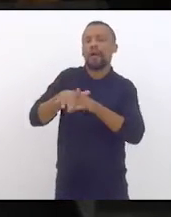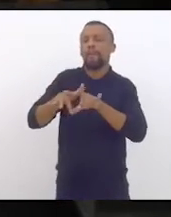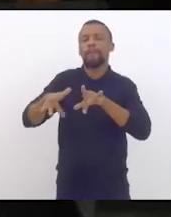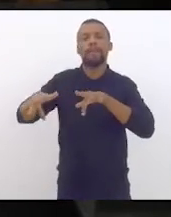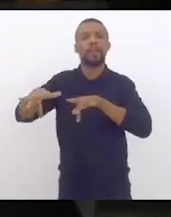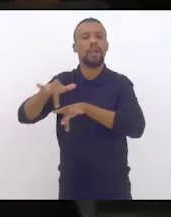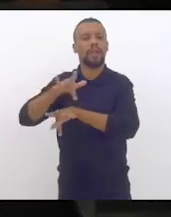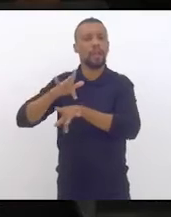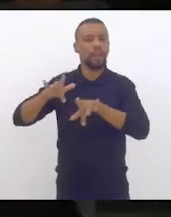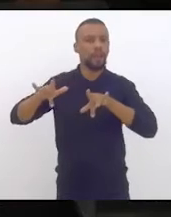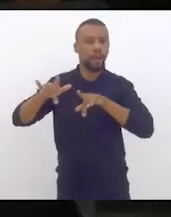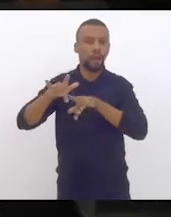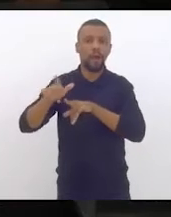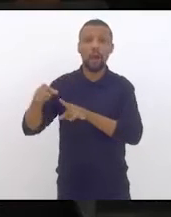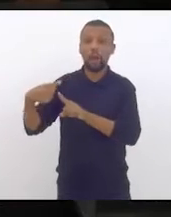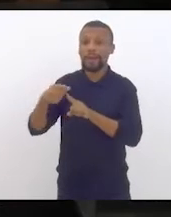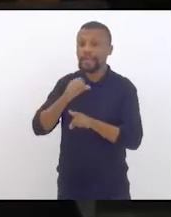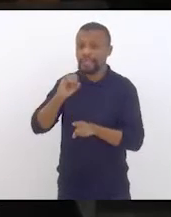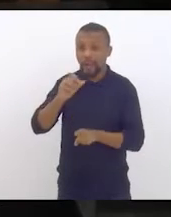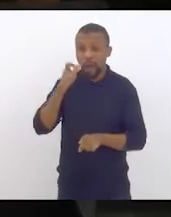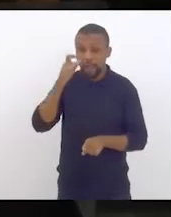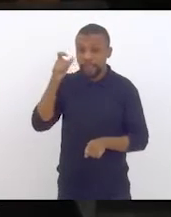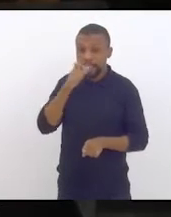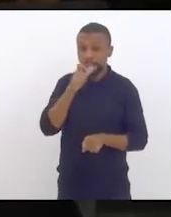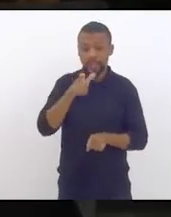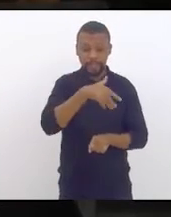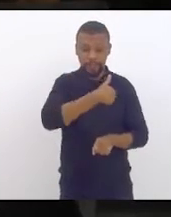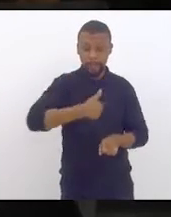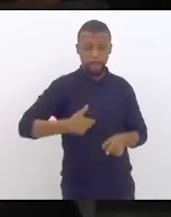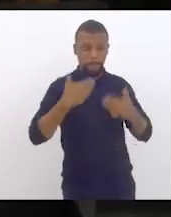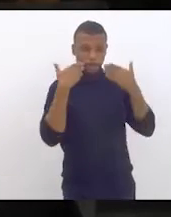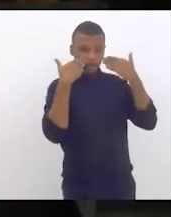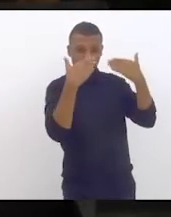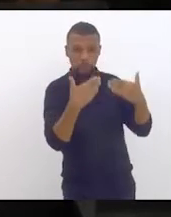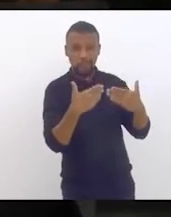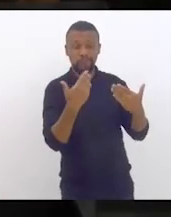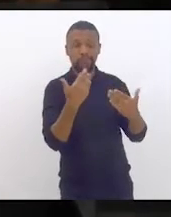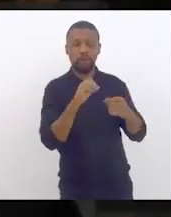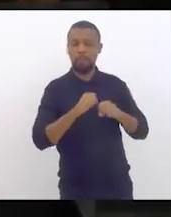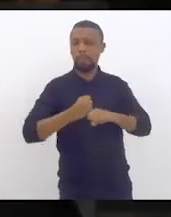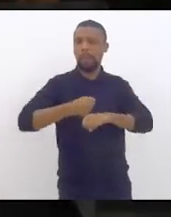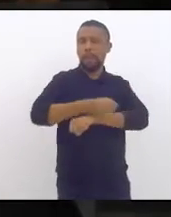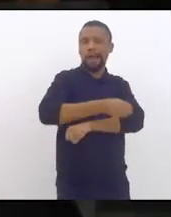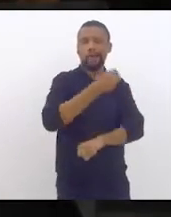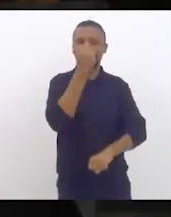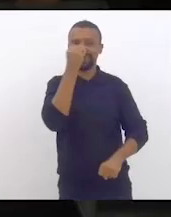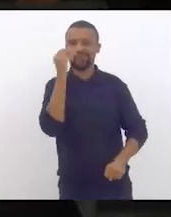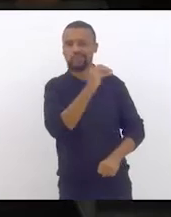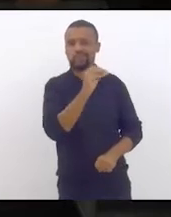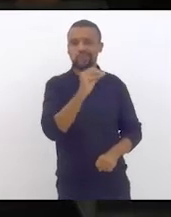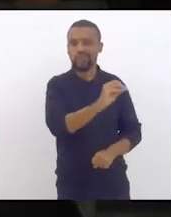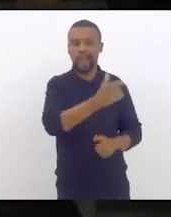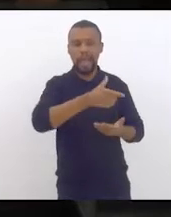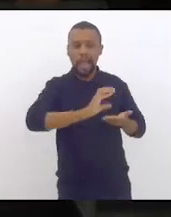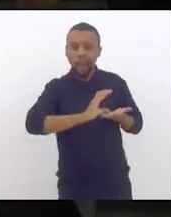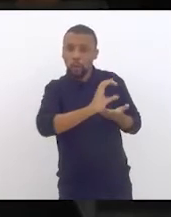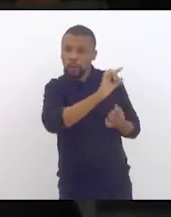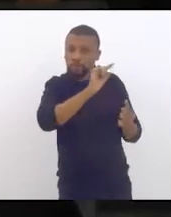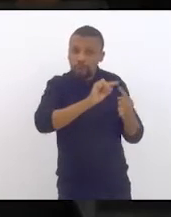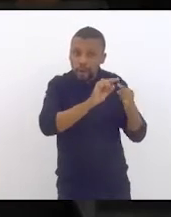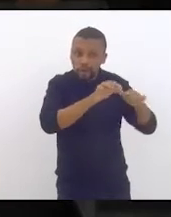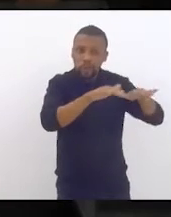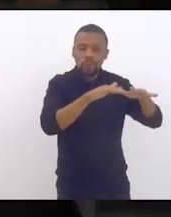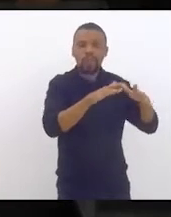porque senão o interesse público é Scar sado recursos públicos